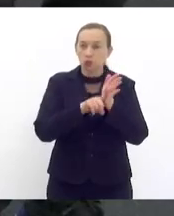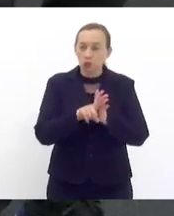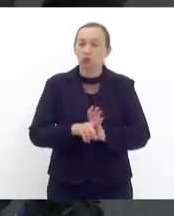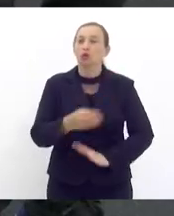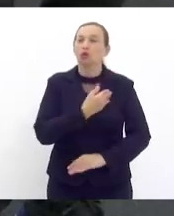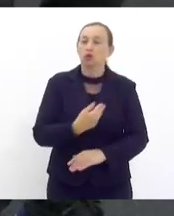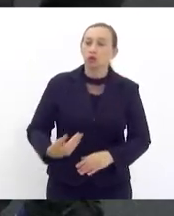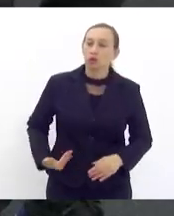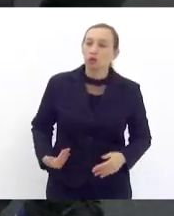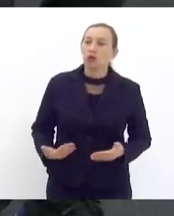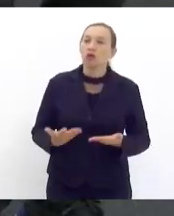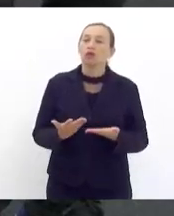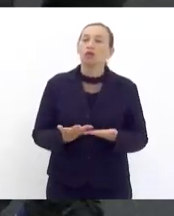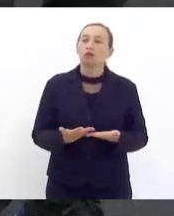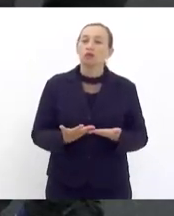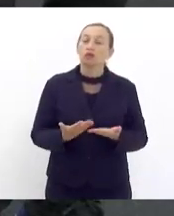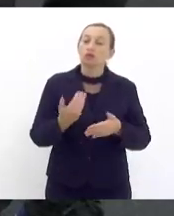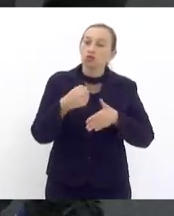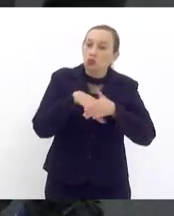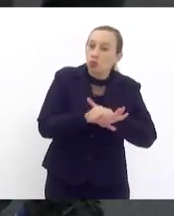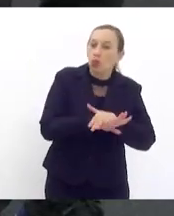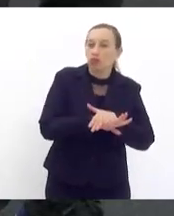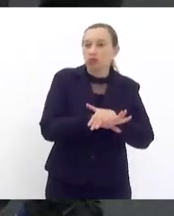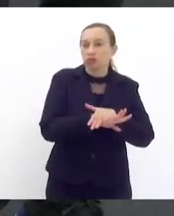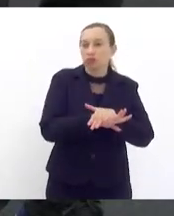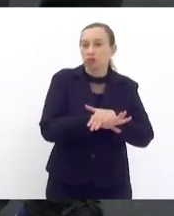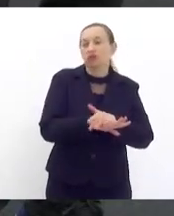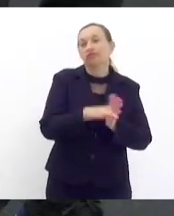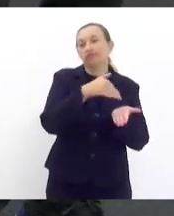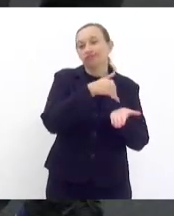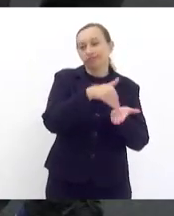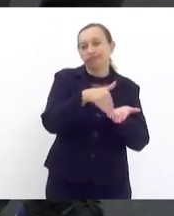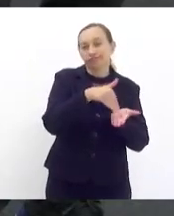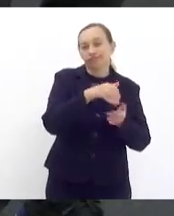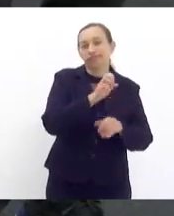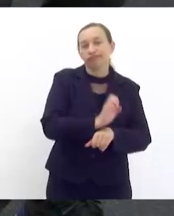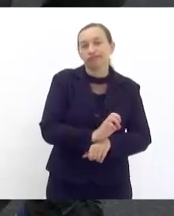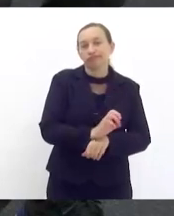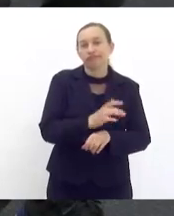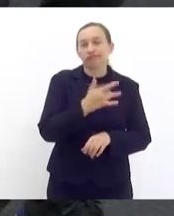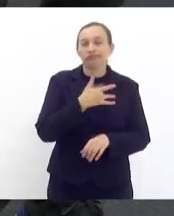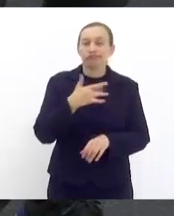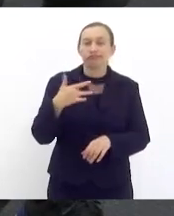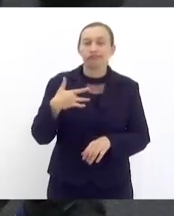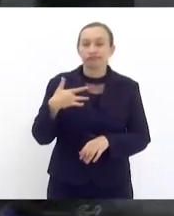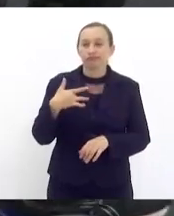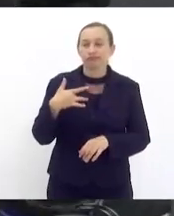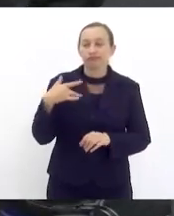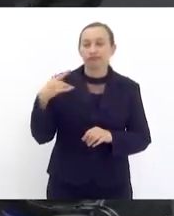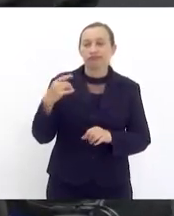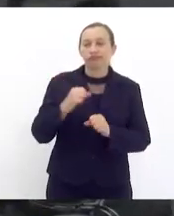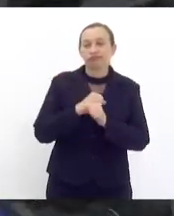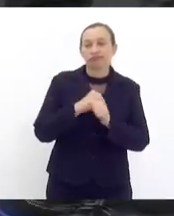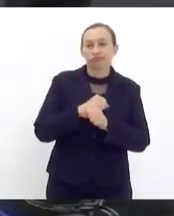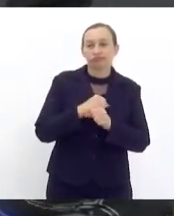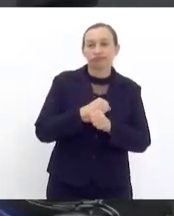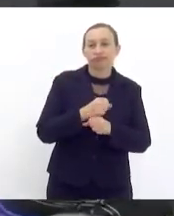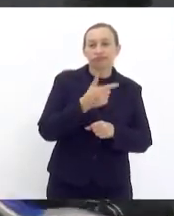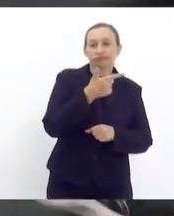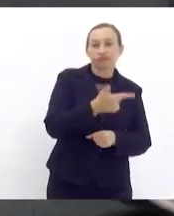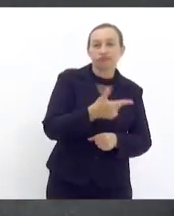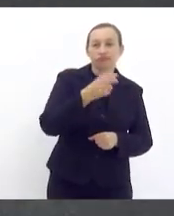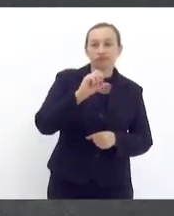acabou sendo arquivado na Secretaria de Estado da Saúde nos anos de